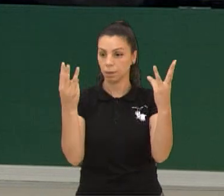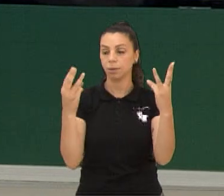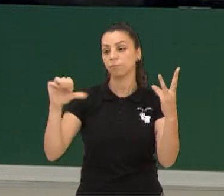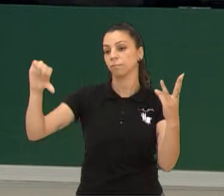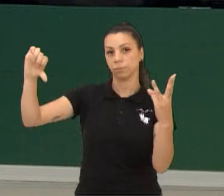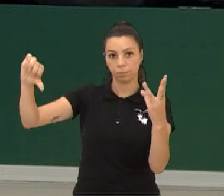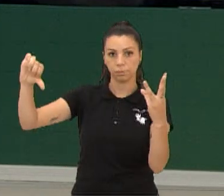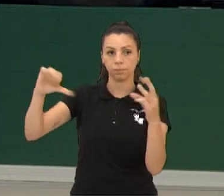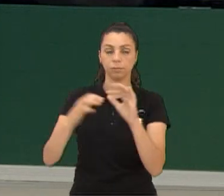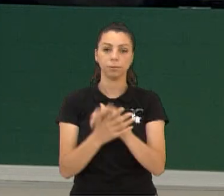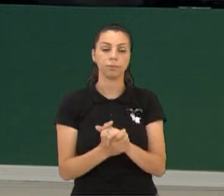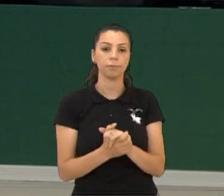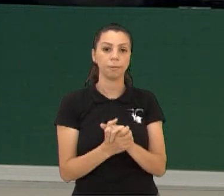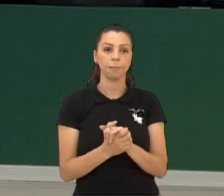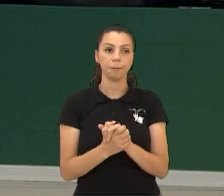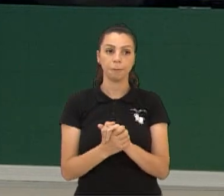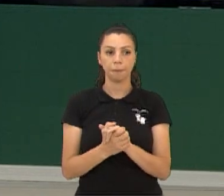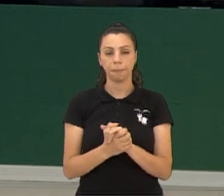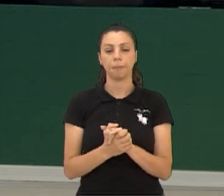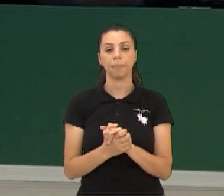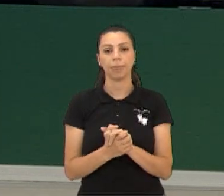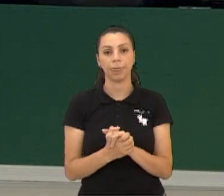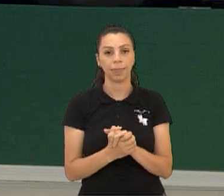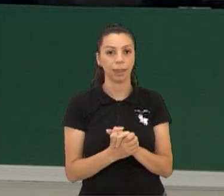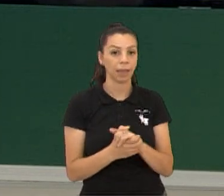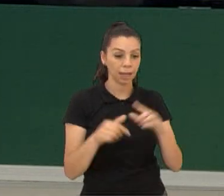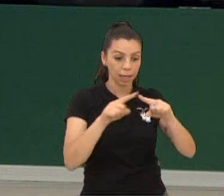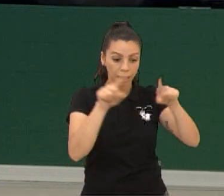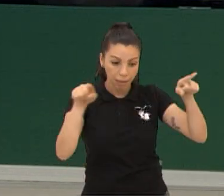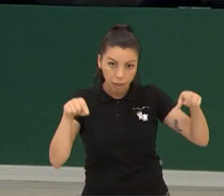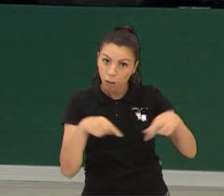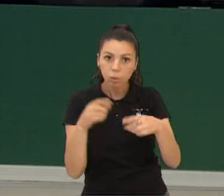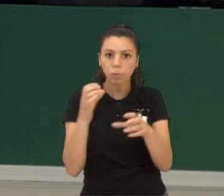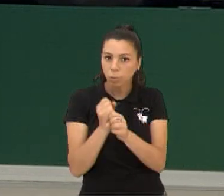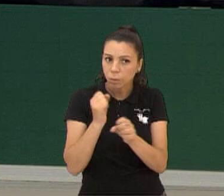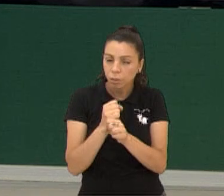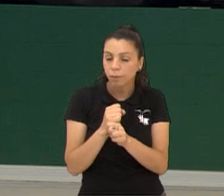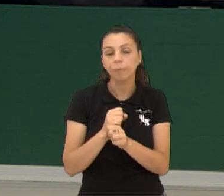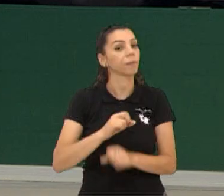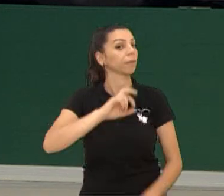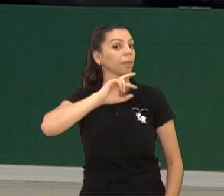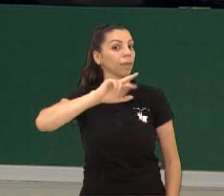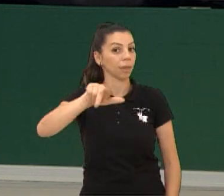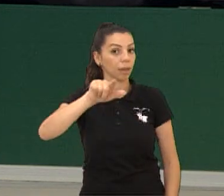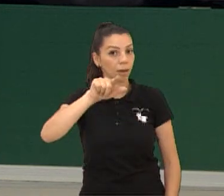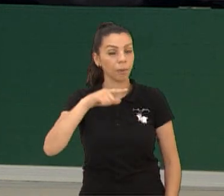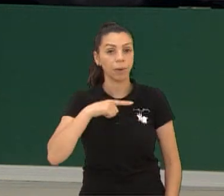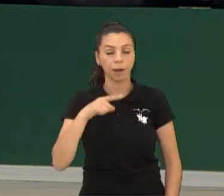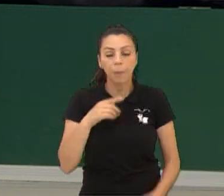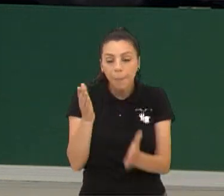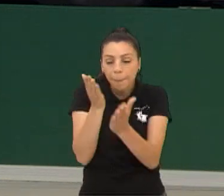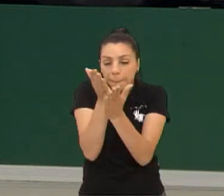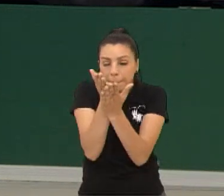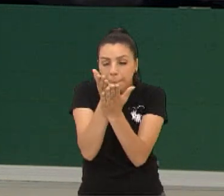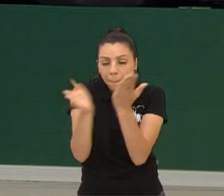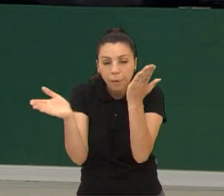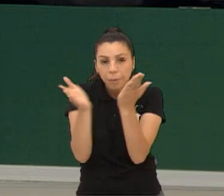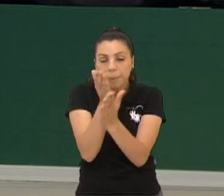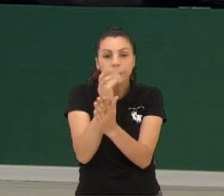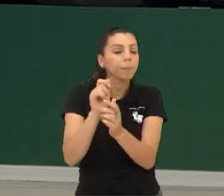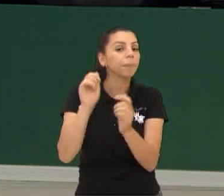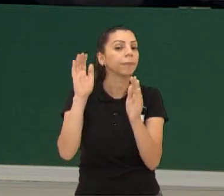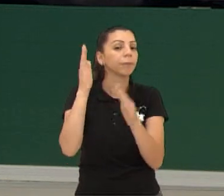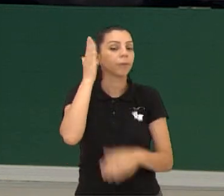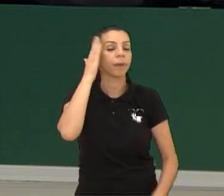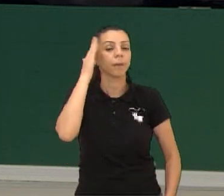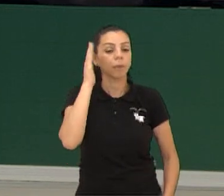9. 9 é a área da cozinha? Não. 9 é a área de um pedaço dessa cozinha. A gente precisa saber o outro